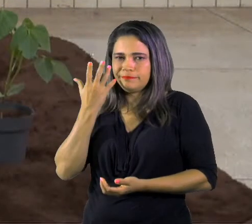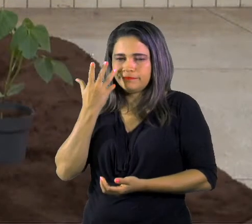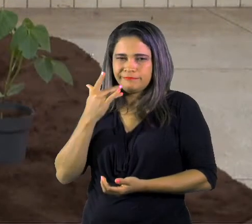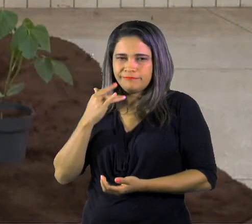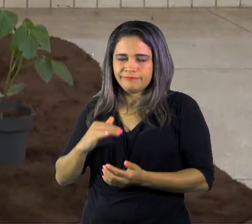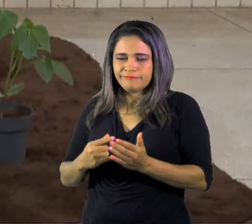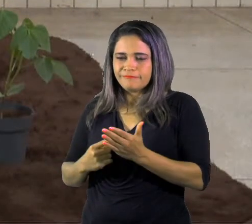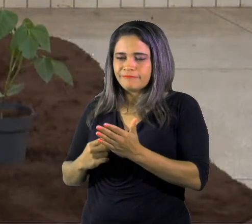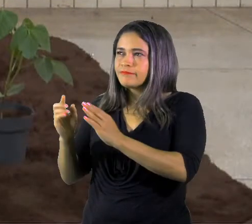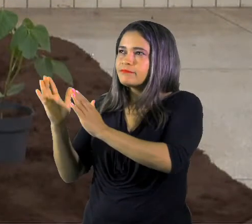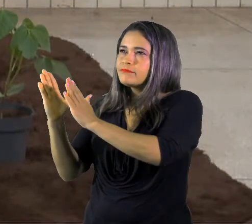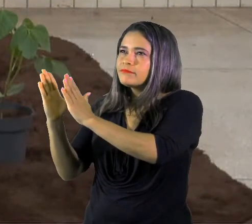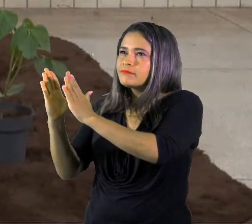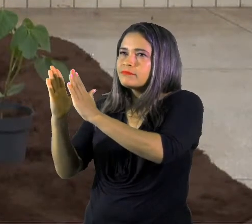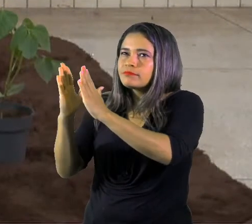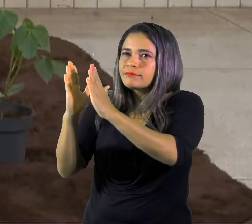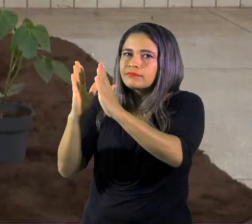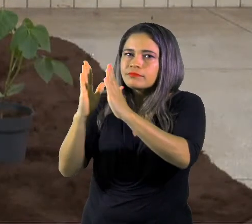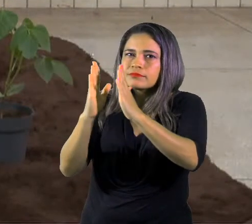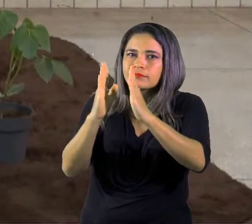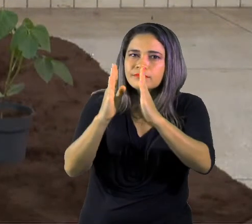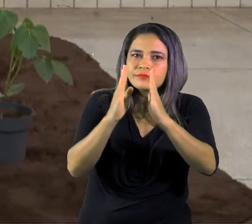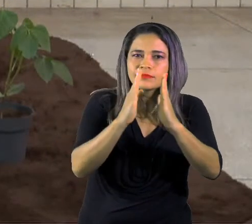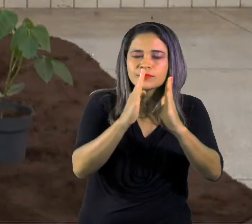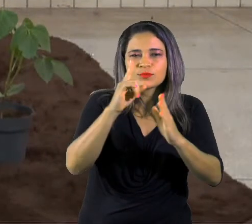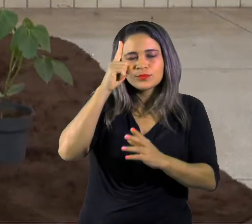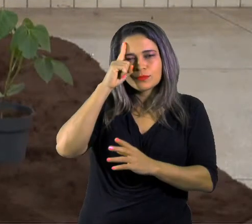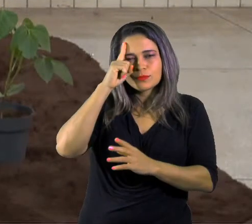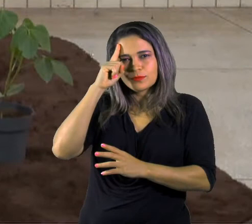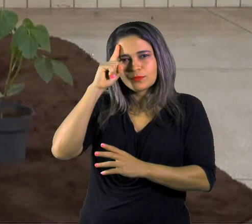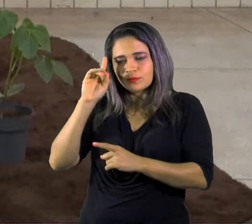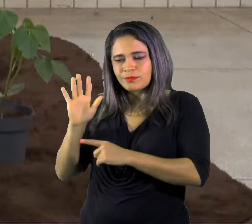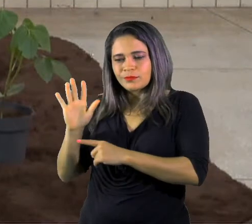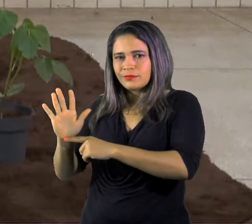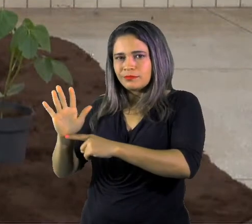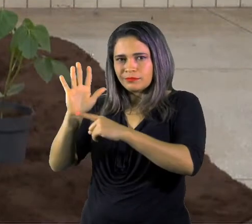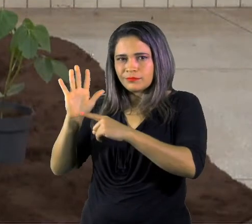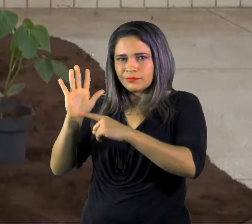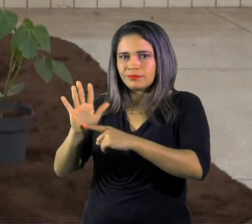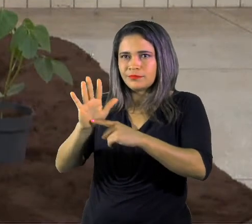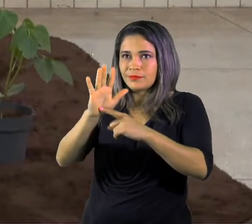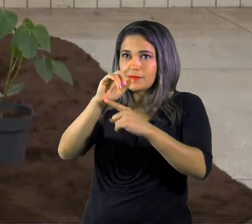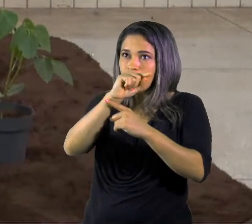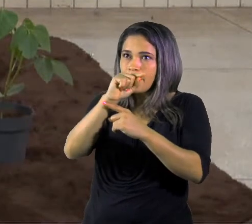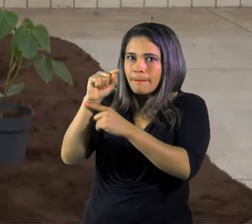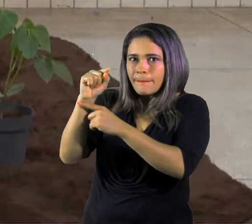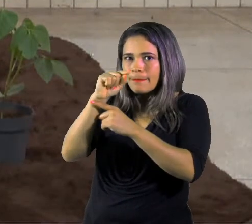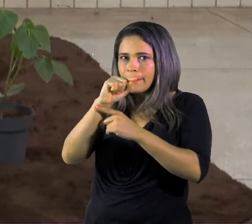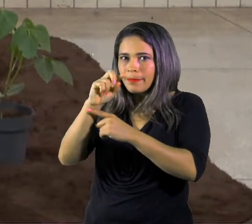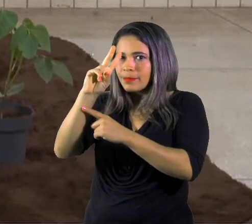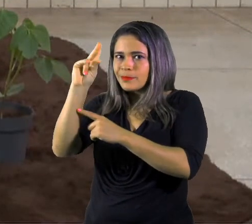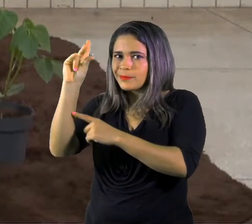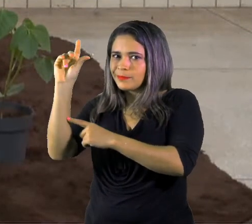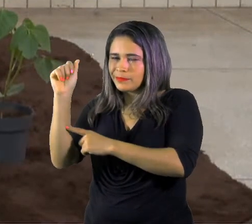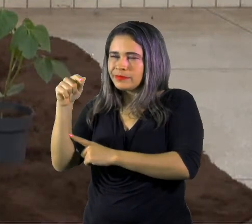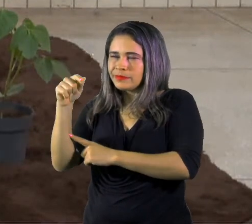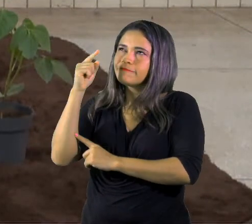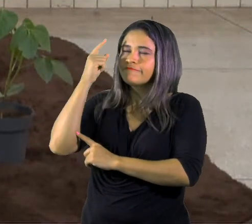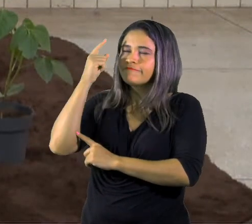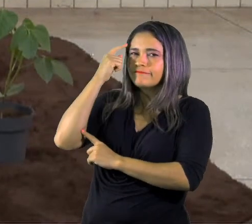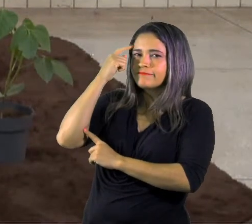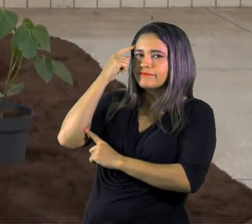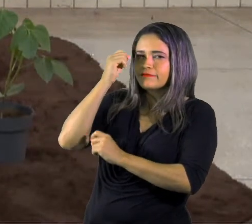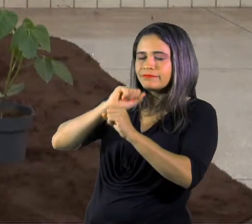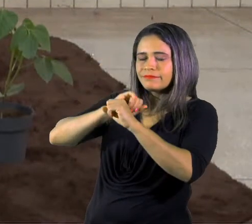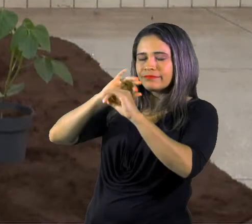acompanhando e todos os dias a gente vai auxiliando que ela marque o dia. Então ela vai entendendo e